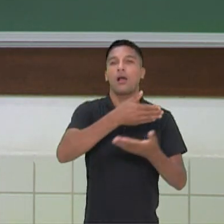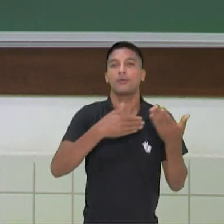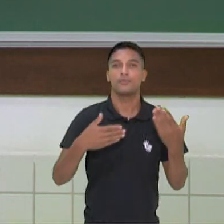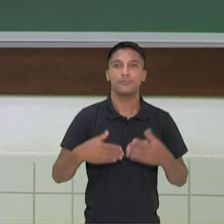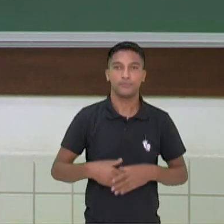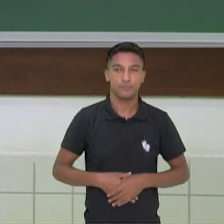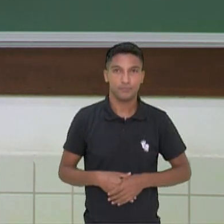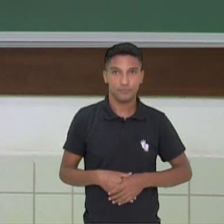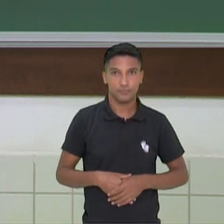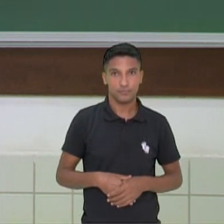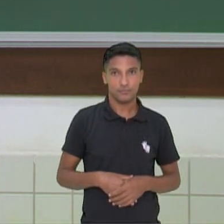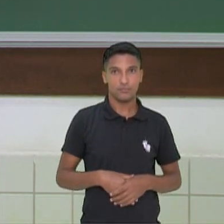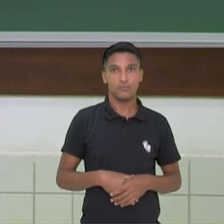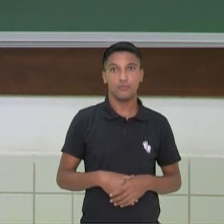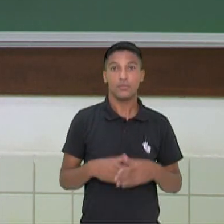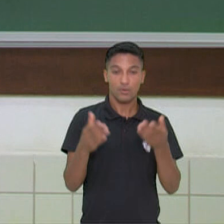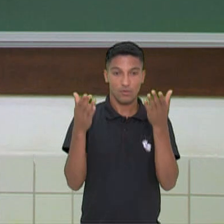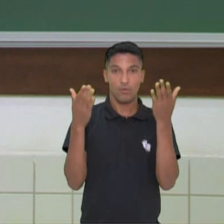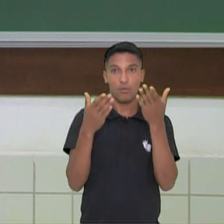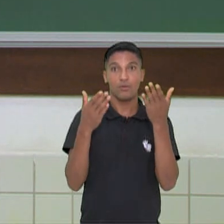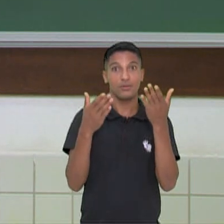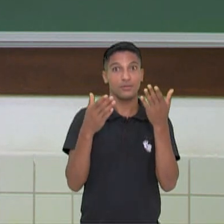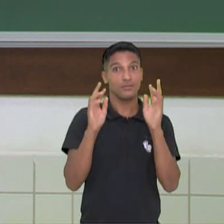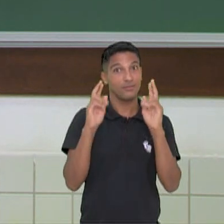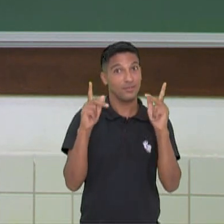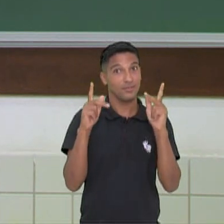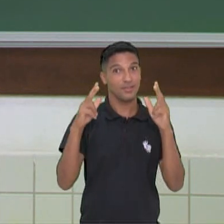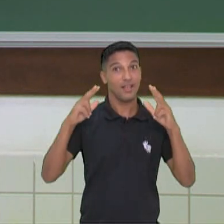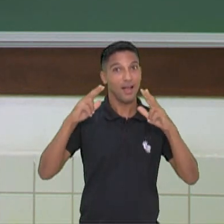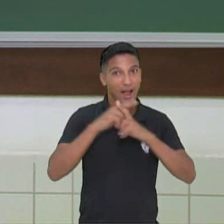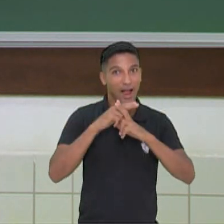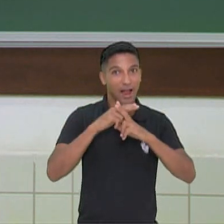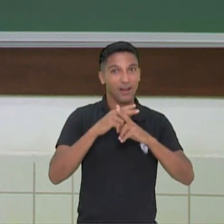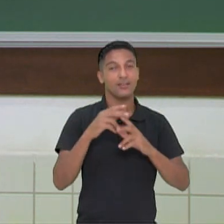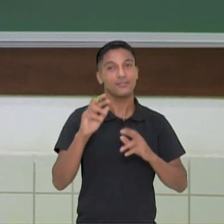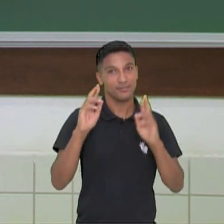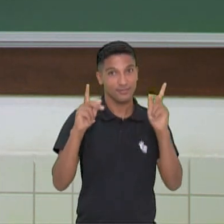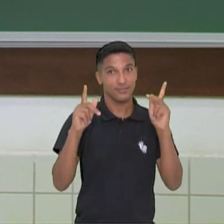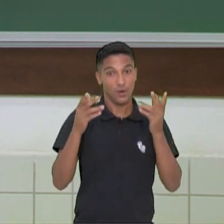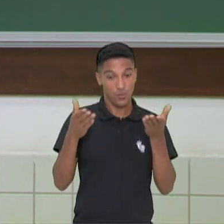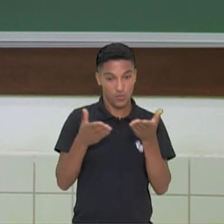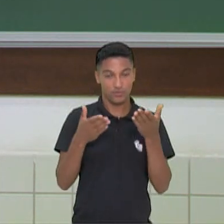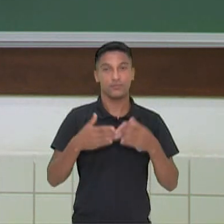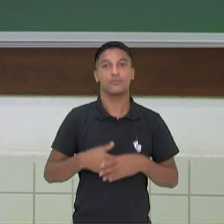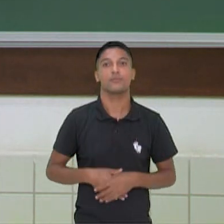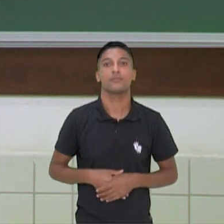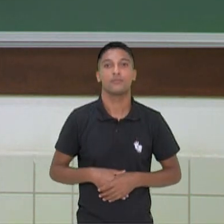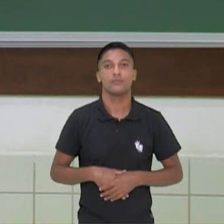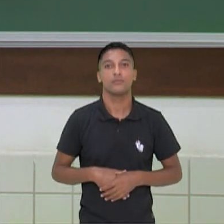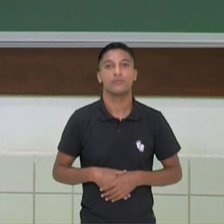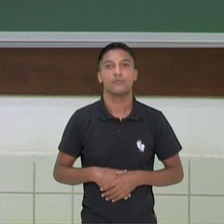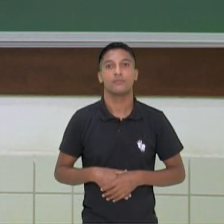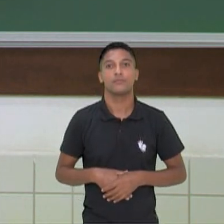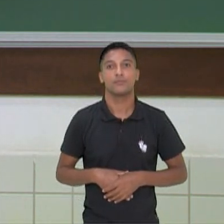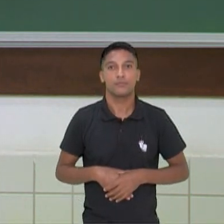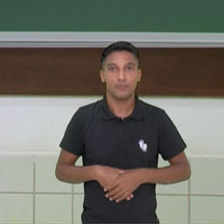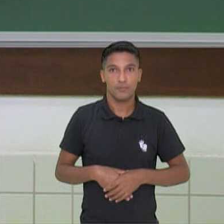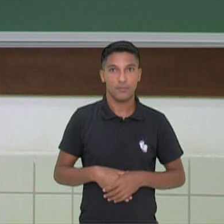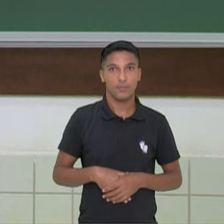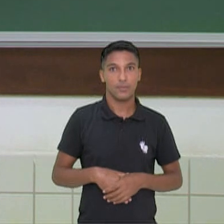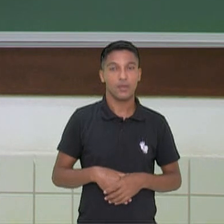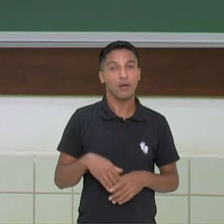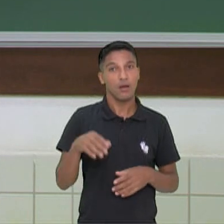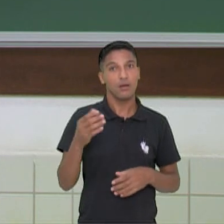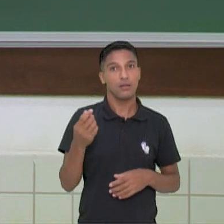para uma luta um pouquinho diferente até aqui todas as lutas que nós vimos era praticamente